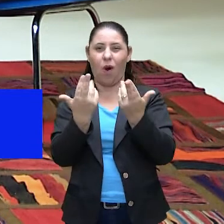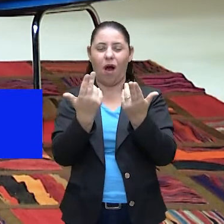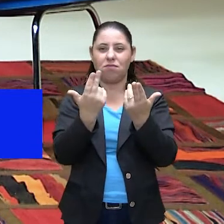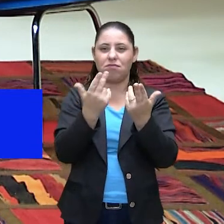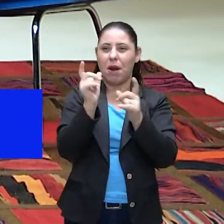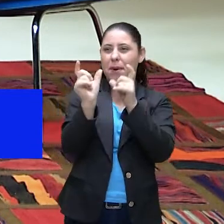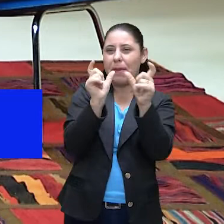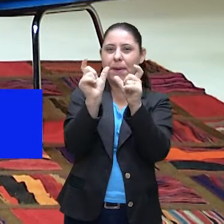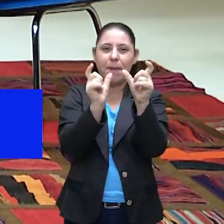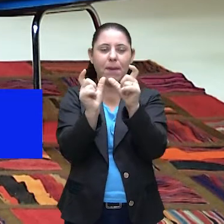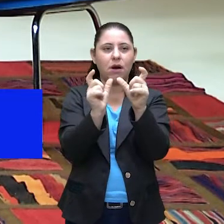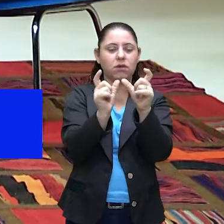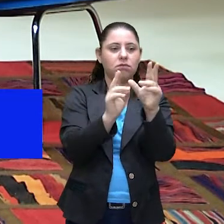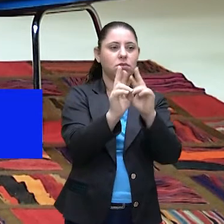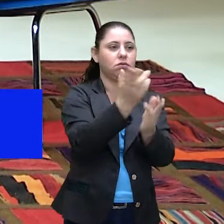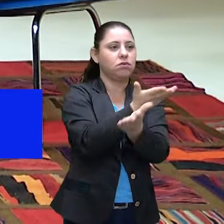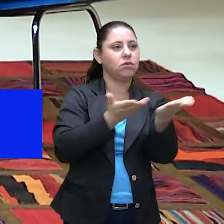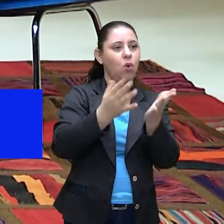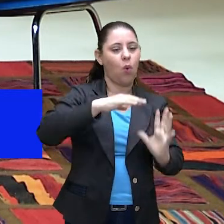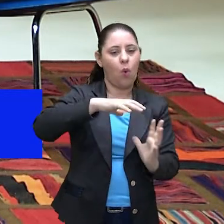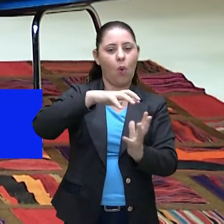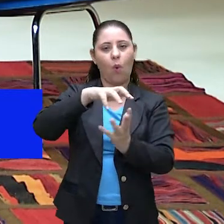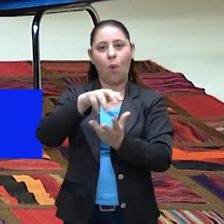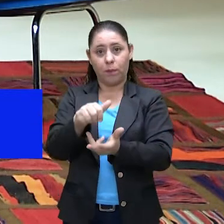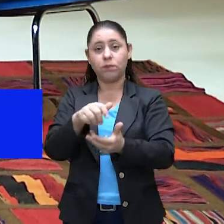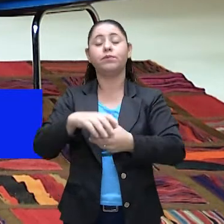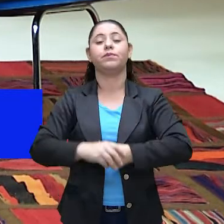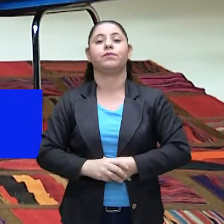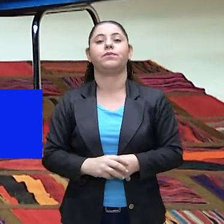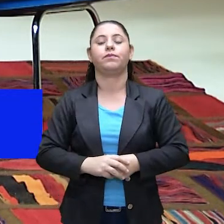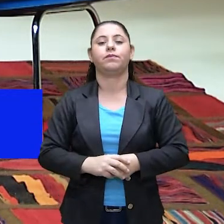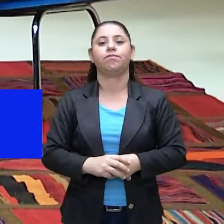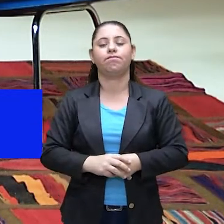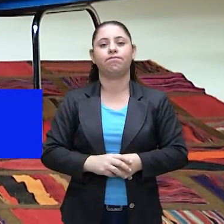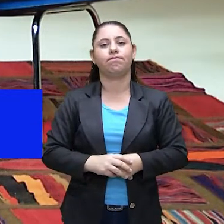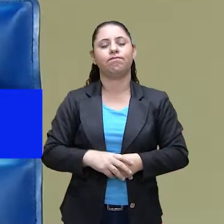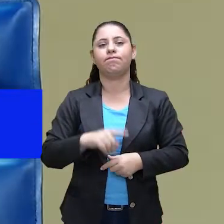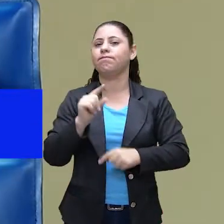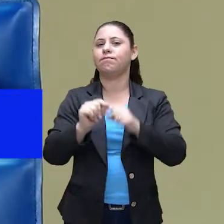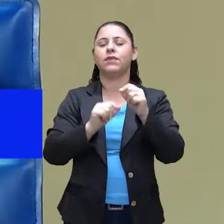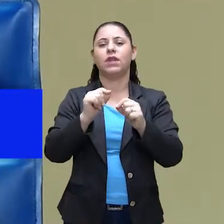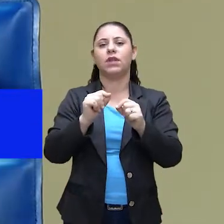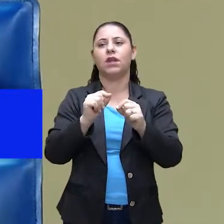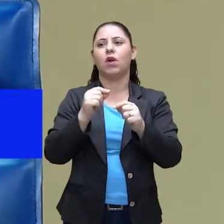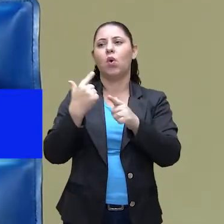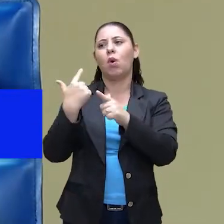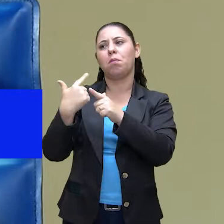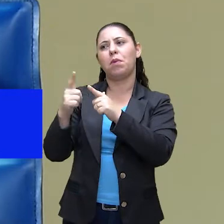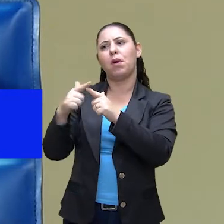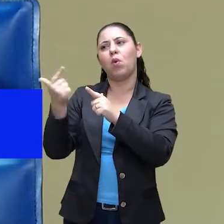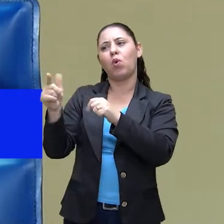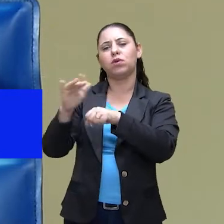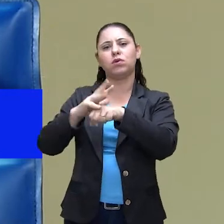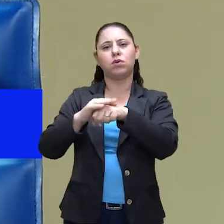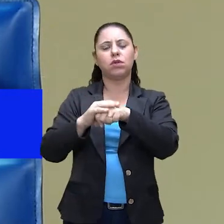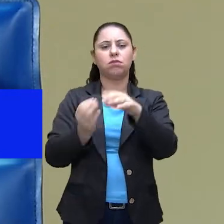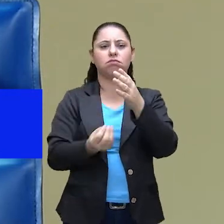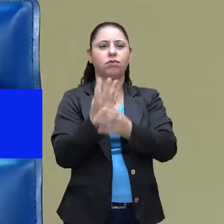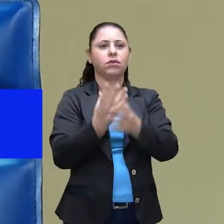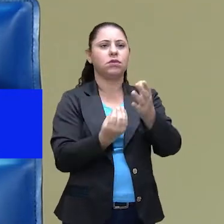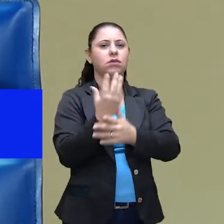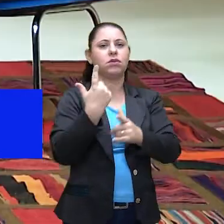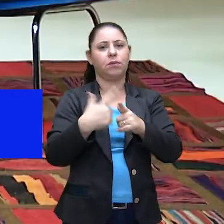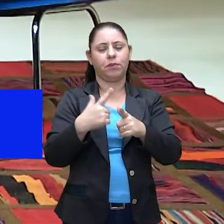entre a interação da mente com o ambiente, com o universo, com o infinito. Então, ele acaba desencadeando outras doenças também, né?